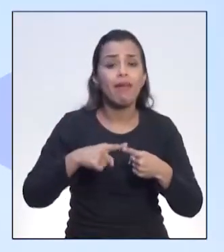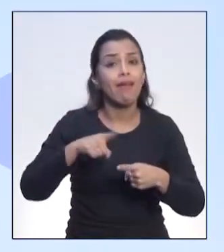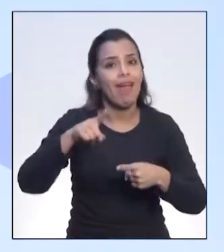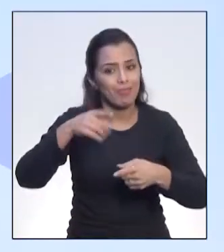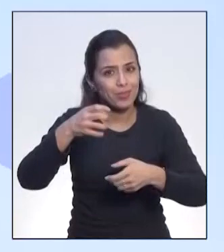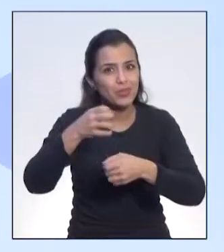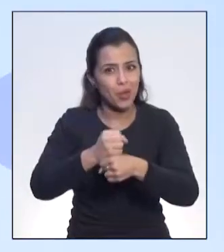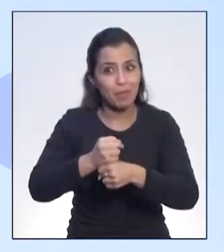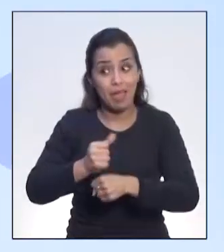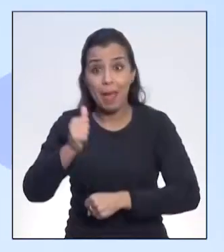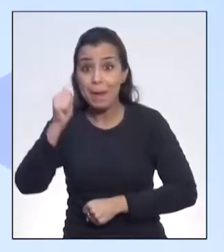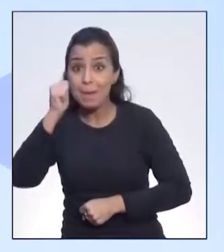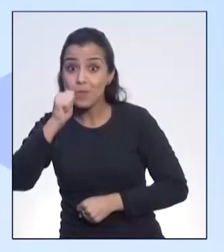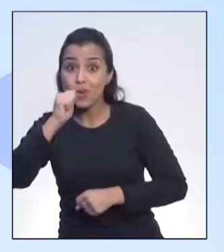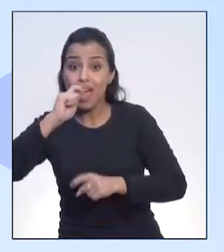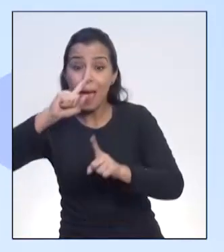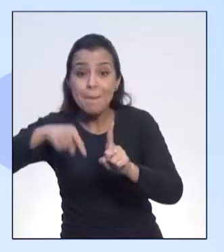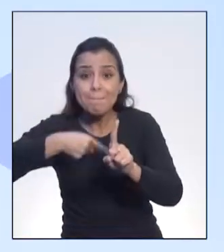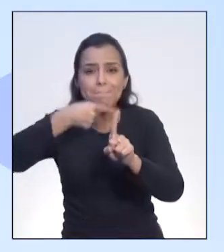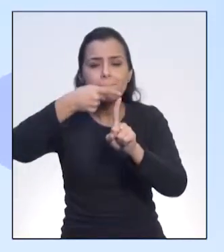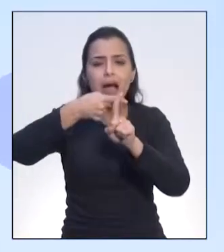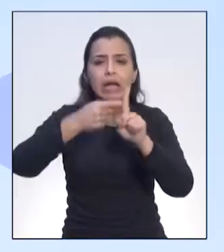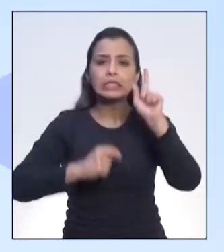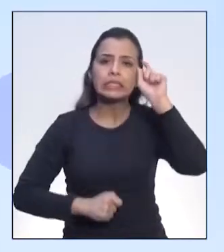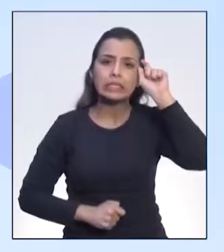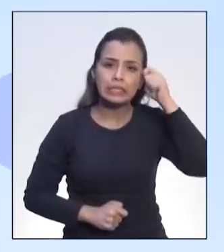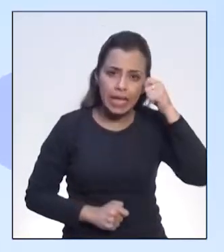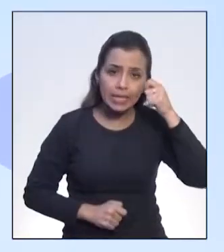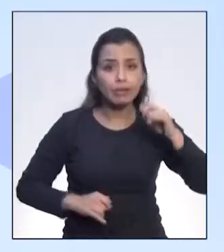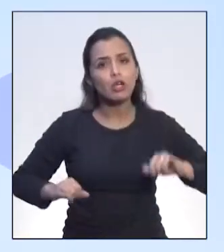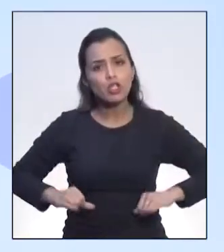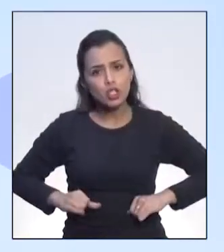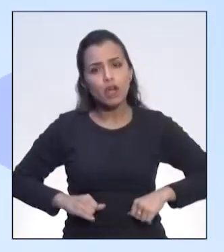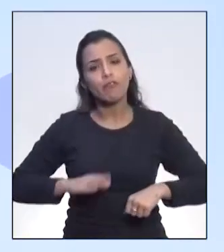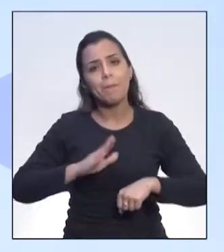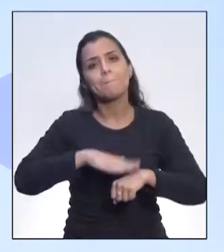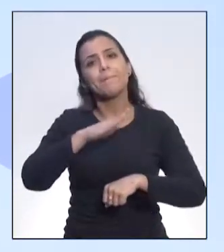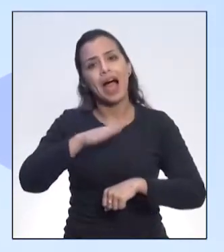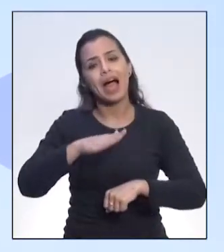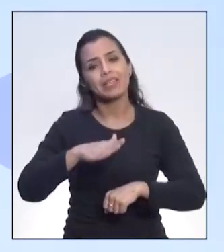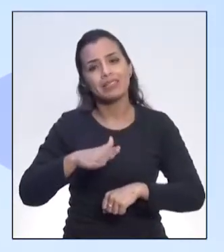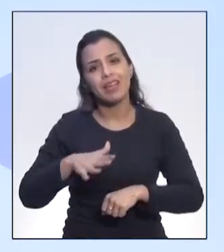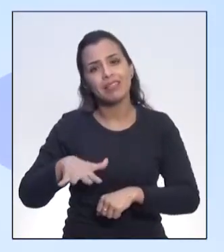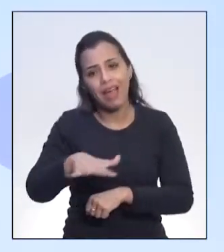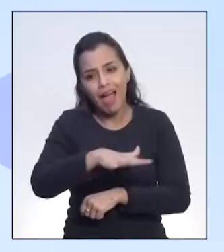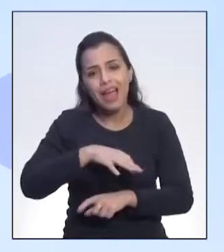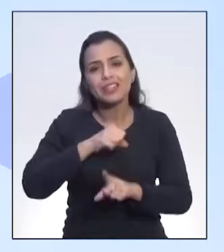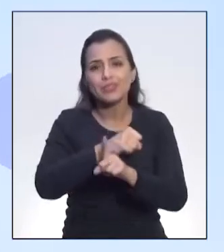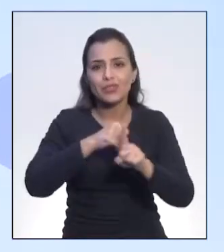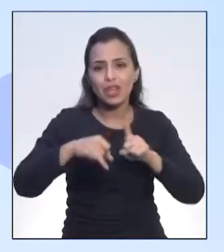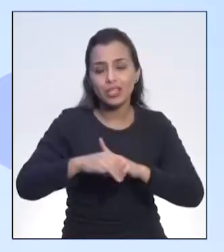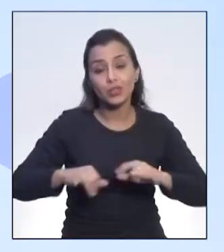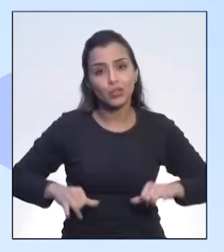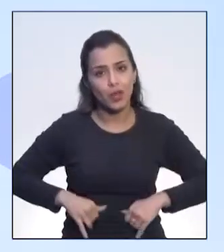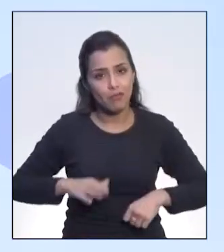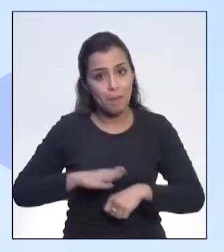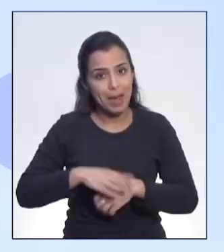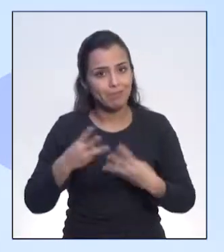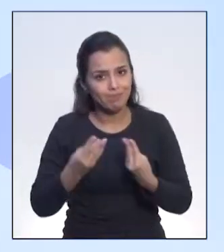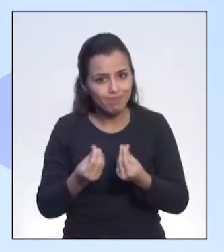fato de ser mulher, ela ainda tem o fato de ser negra, que coloca ela numa situação de vulnerabilidade maior. Então,